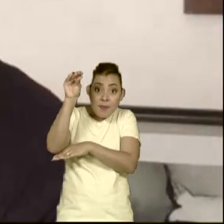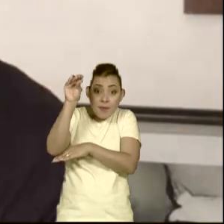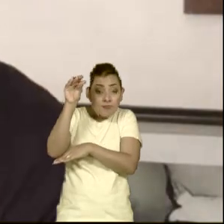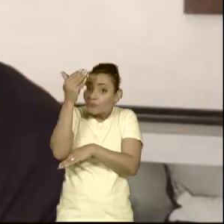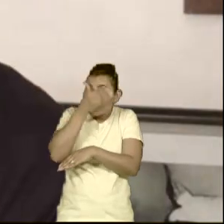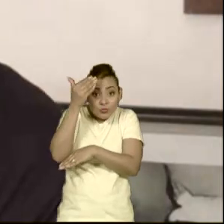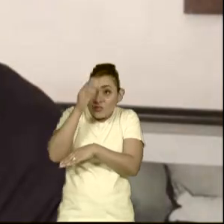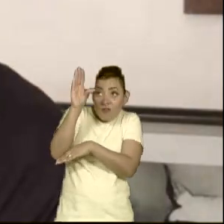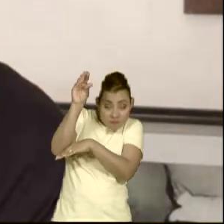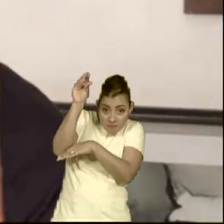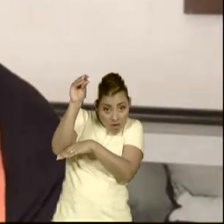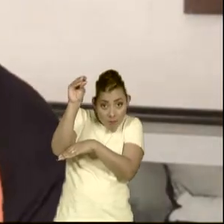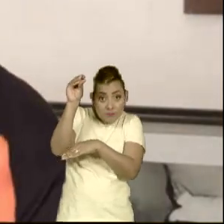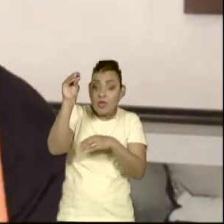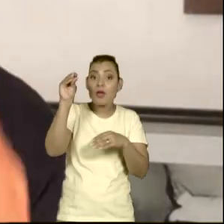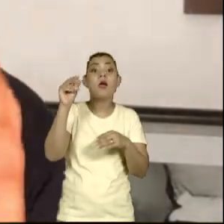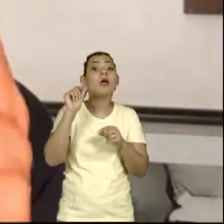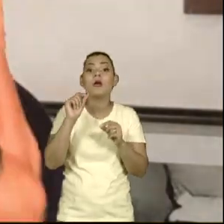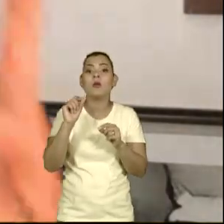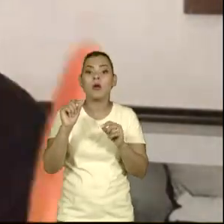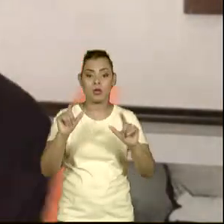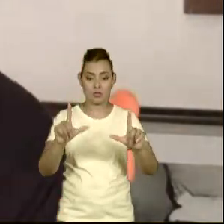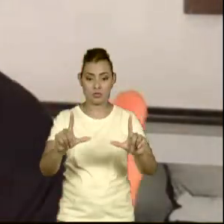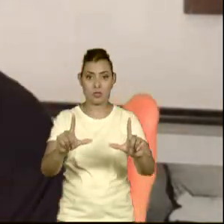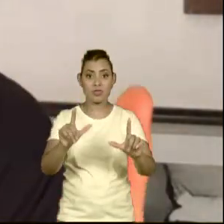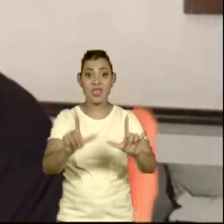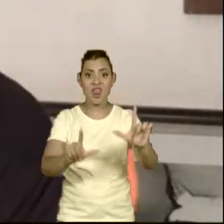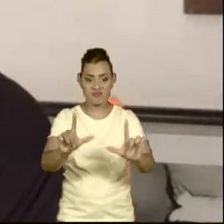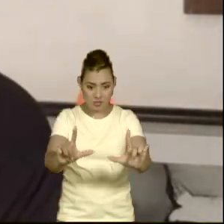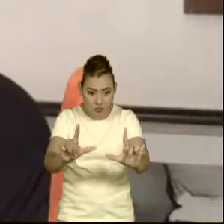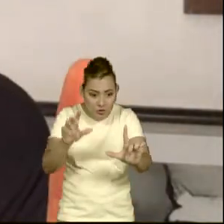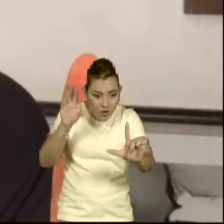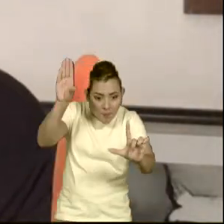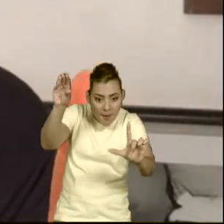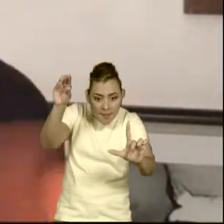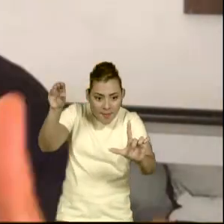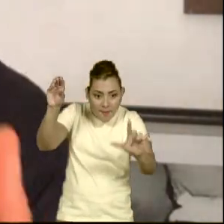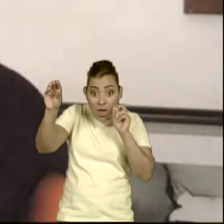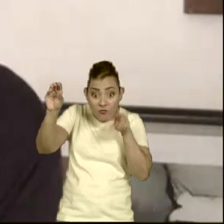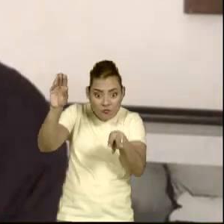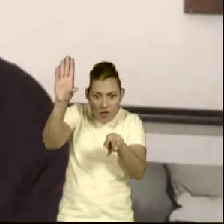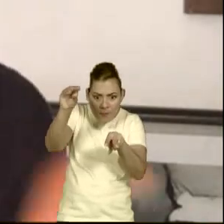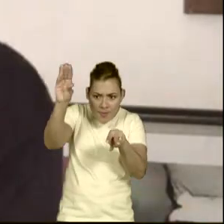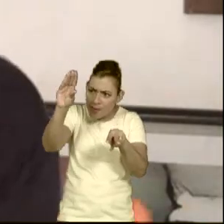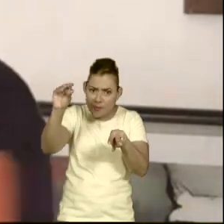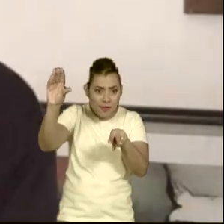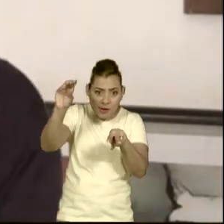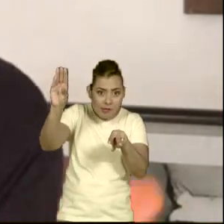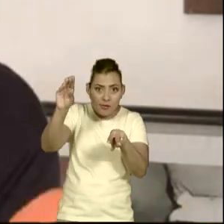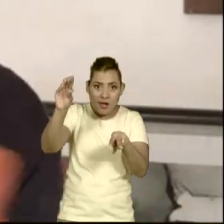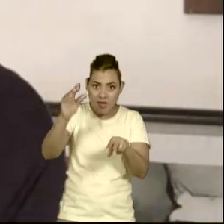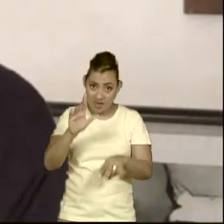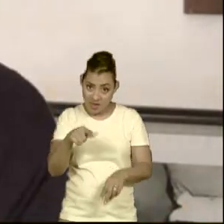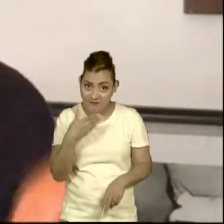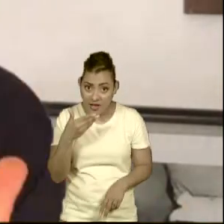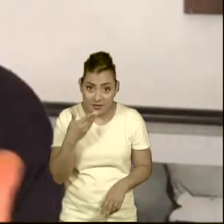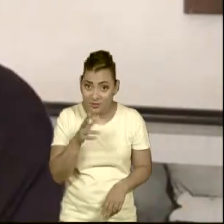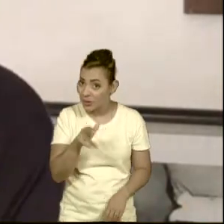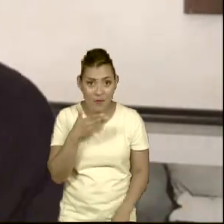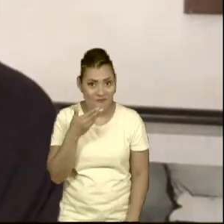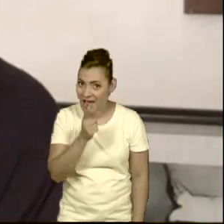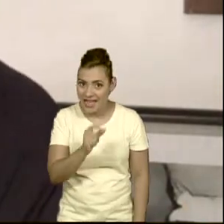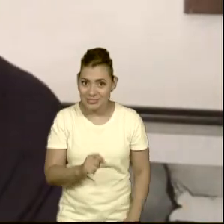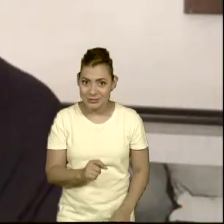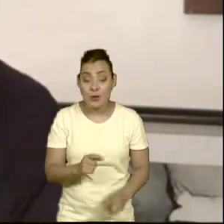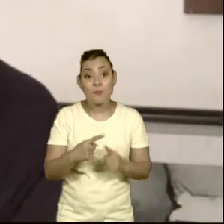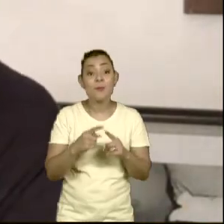acima e você assiste a tudo por um monitor de TV na sua frente. Ah, e daí? É fácil? Não, não é fácil.